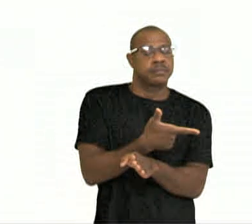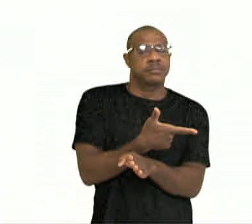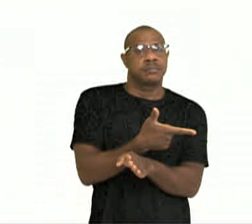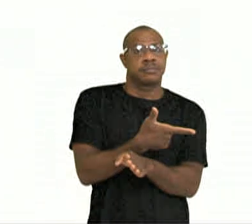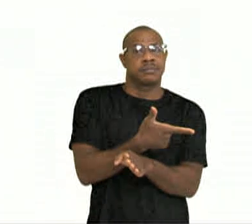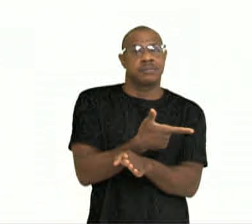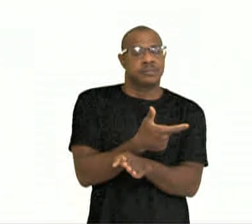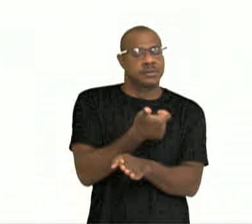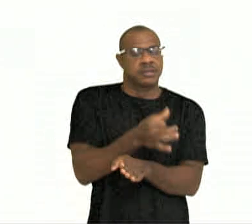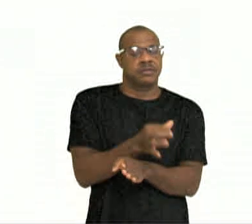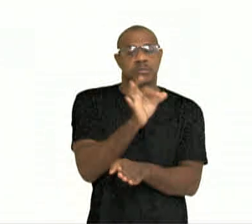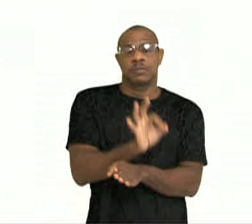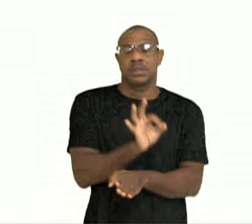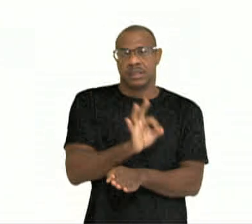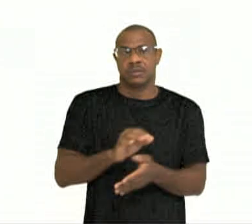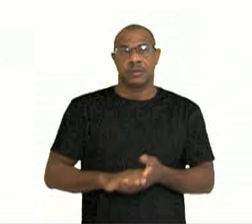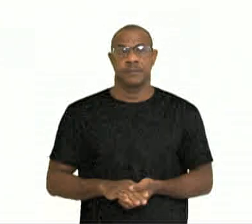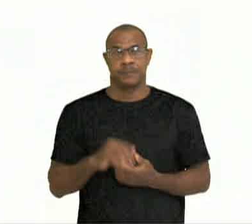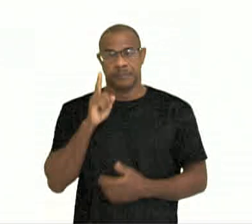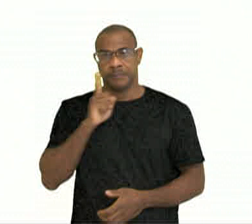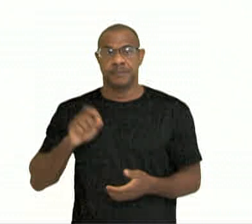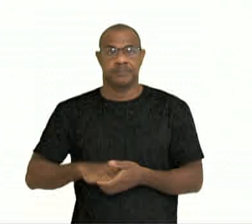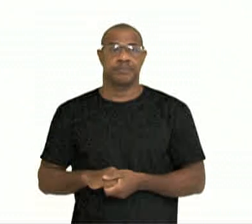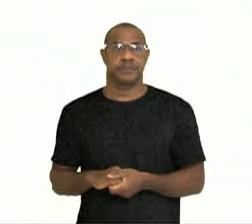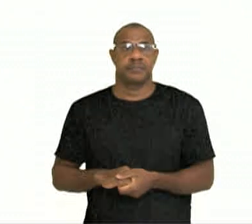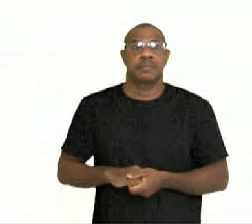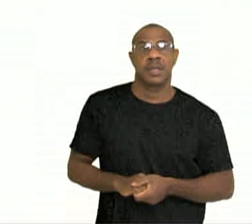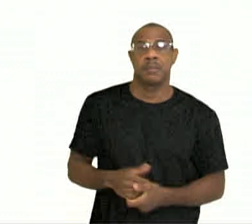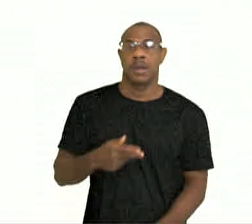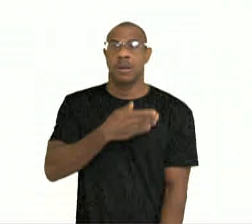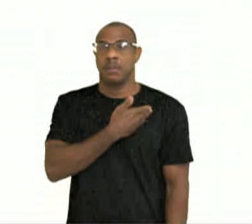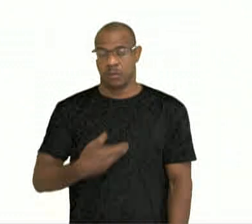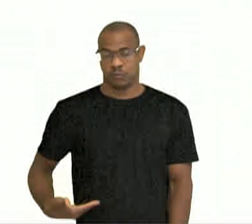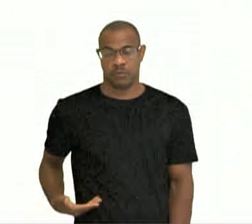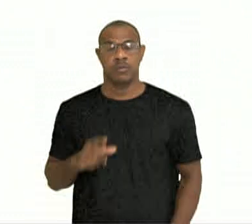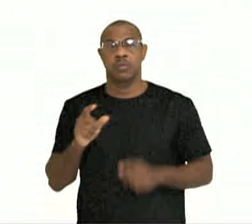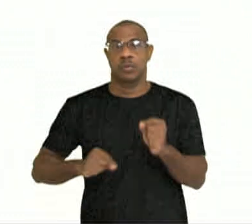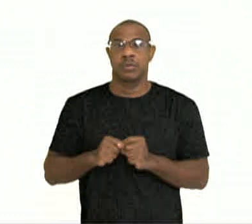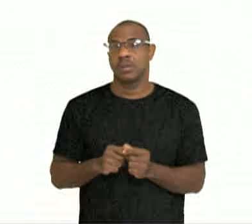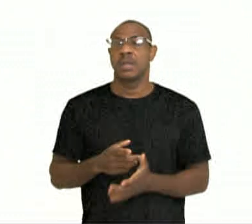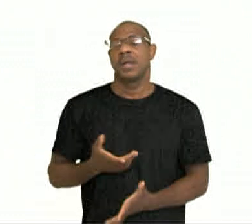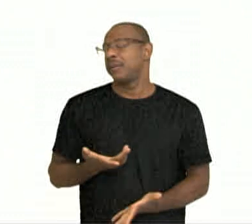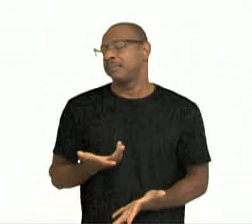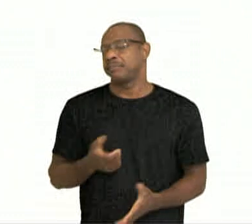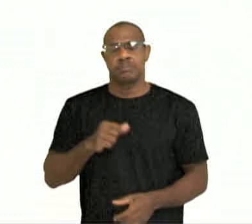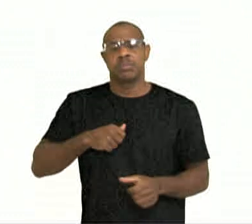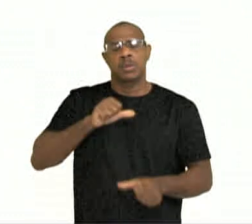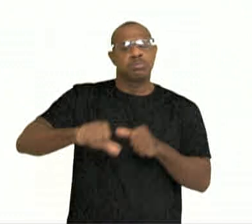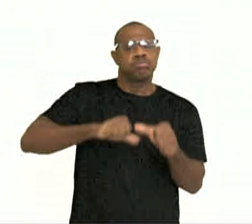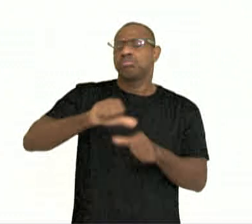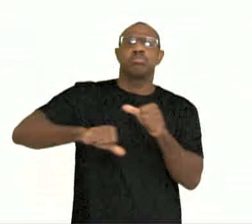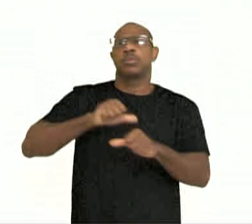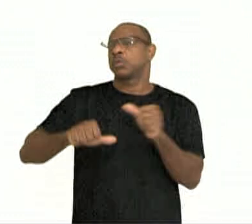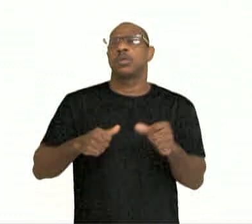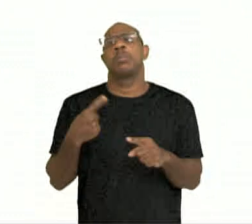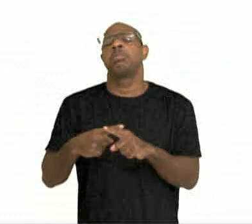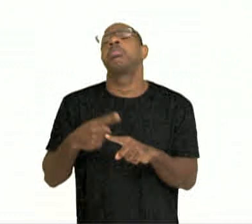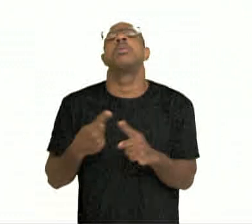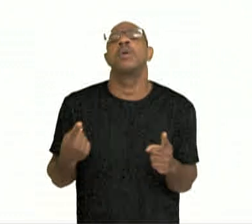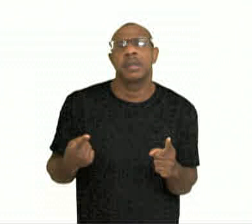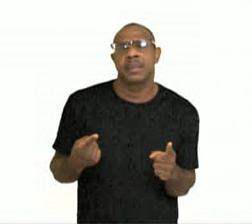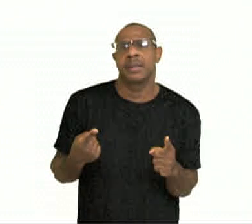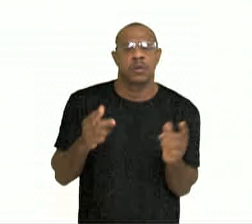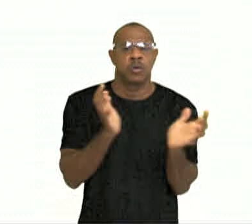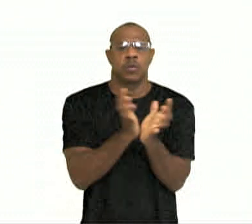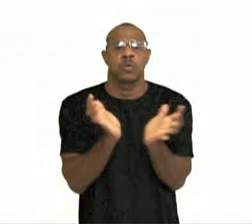Continuando a leitura. Para o órgão, a principal hipótese que explica a mudança de perfil dos candidatos é